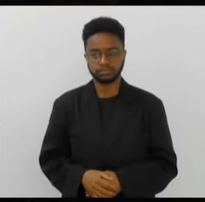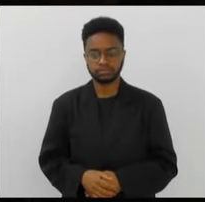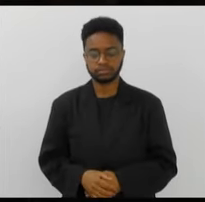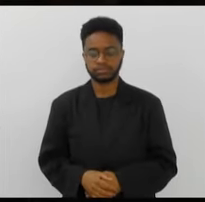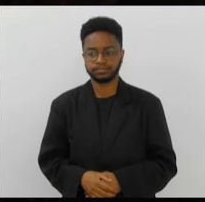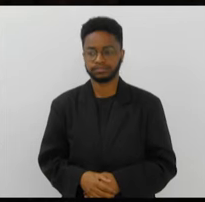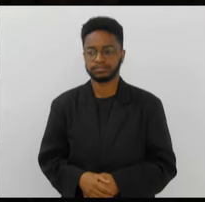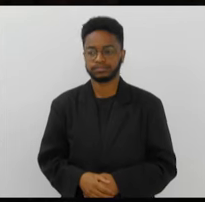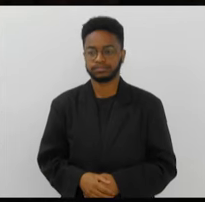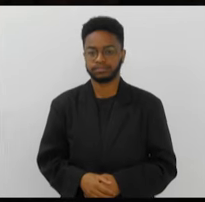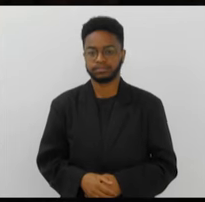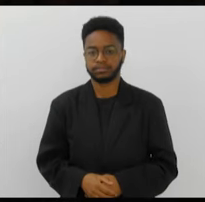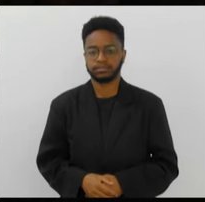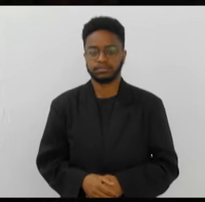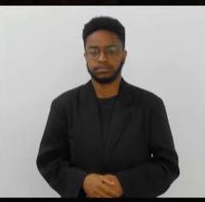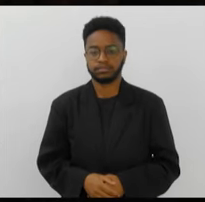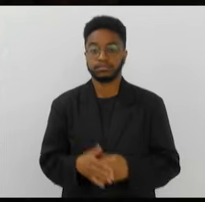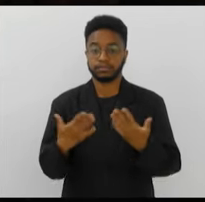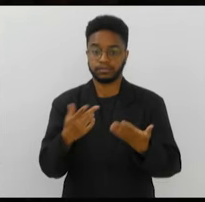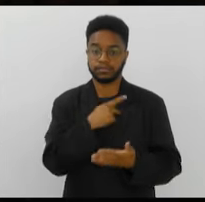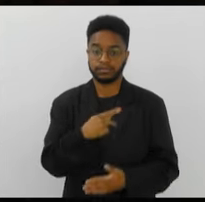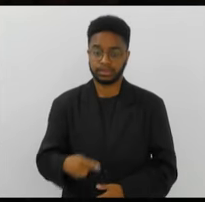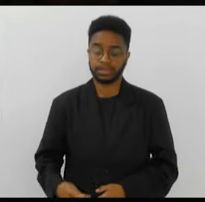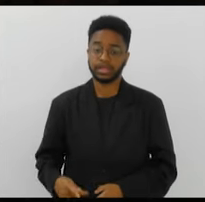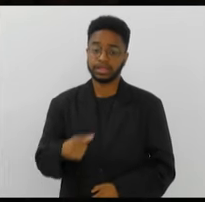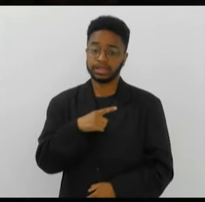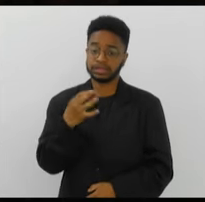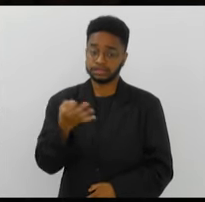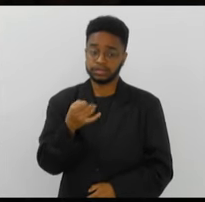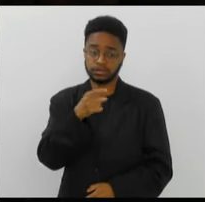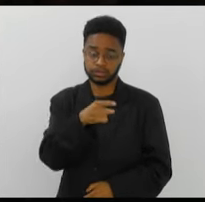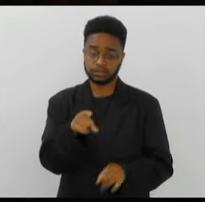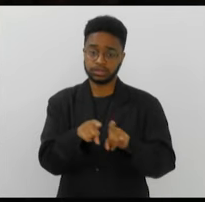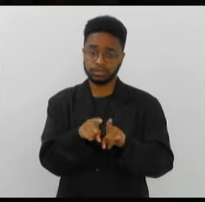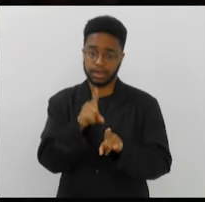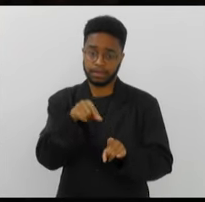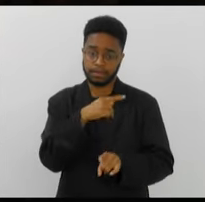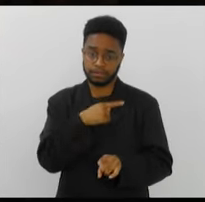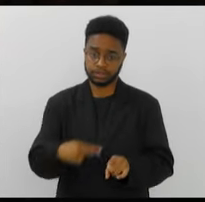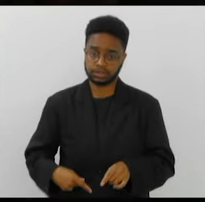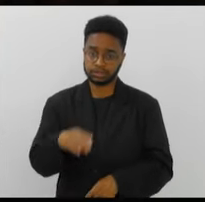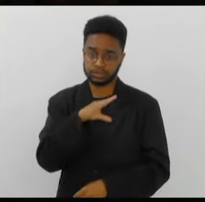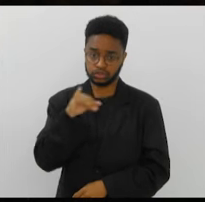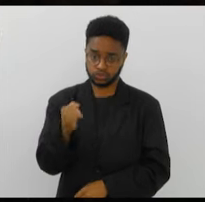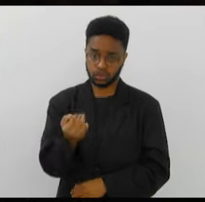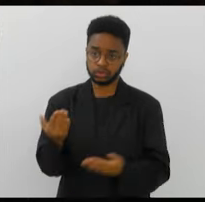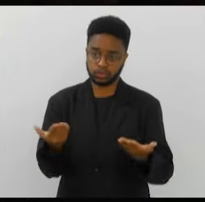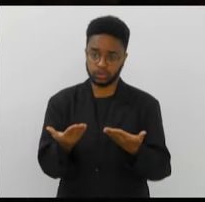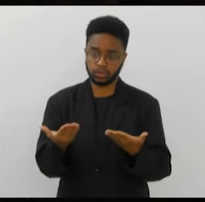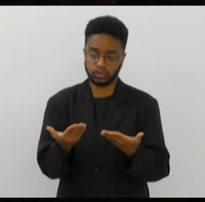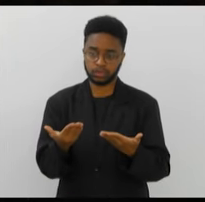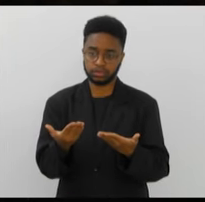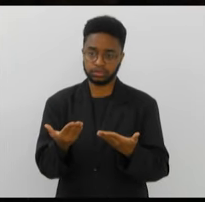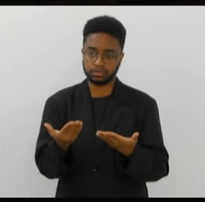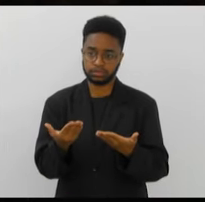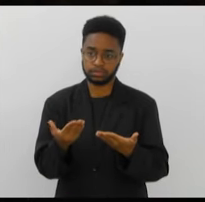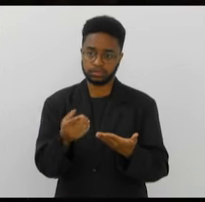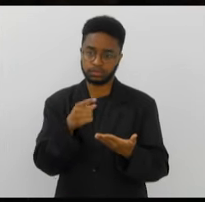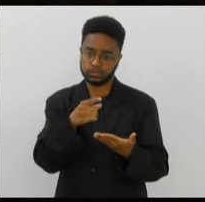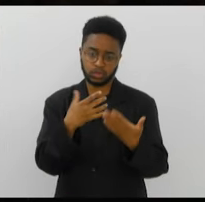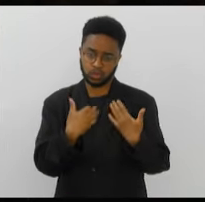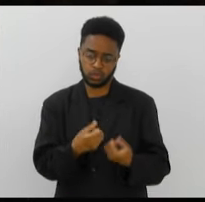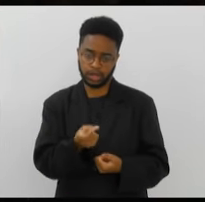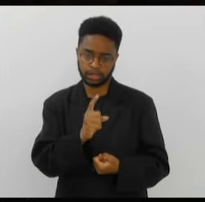presidente, eu tenho certeza que Vossa Excelência, como presidente da CCJ, presidindo nesse momento, essa casa, também não vai se curvar ao